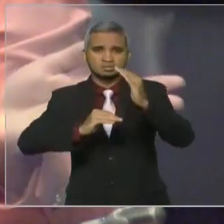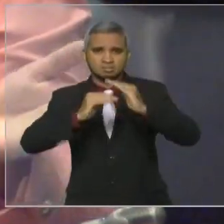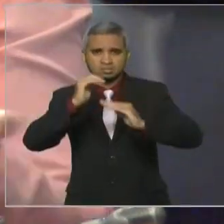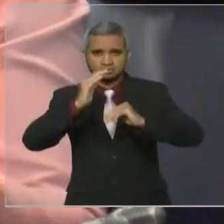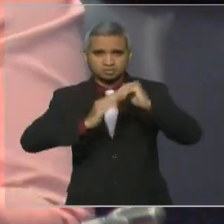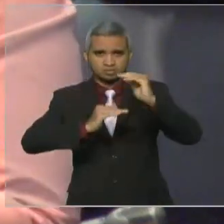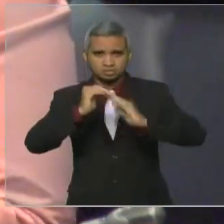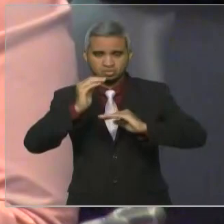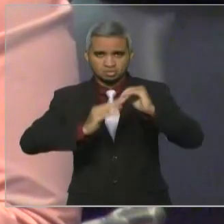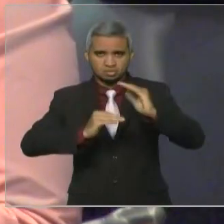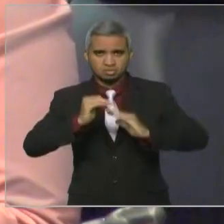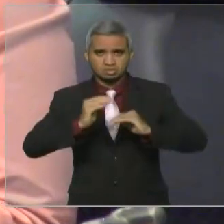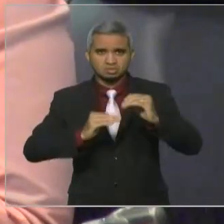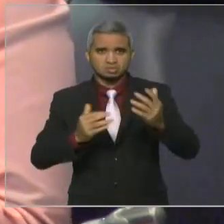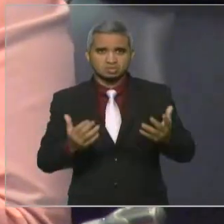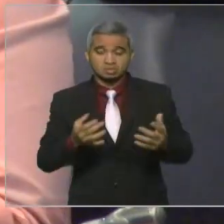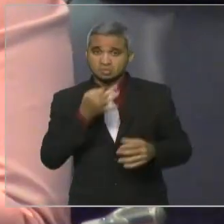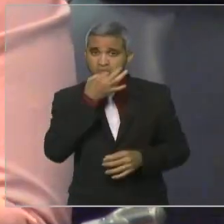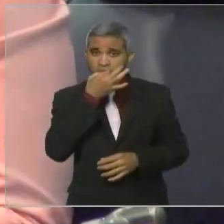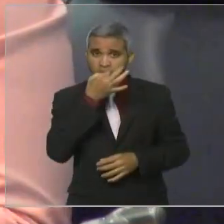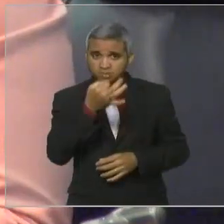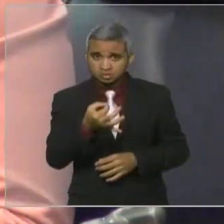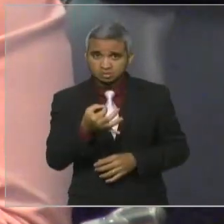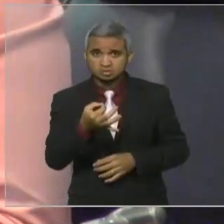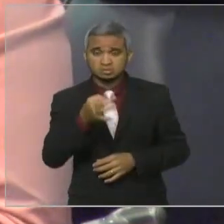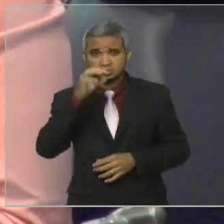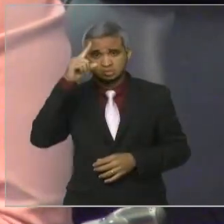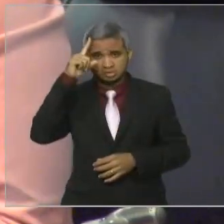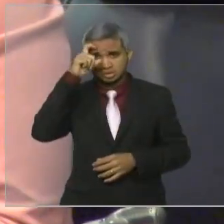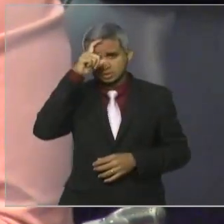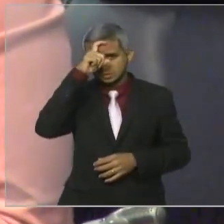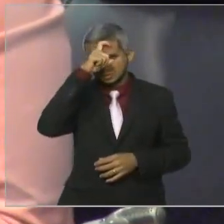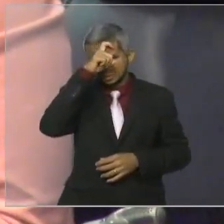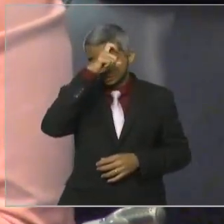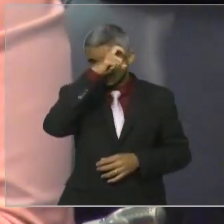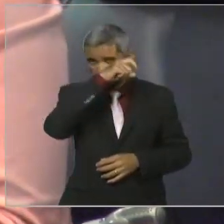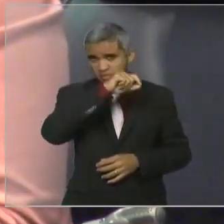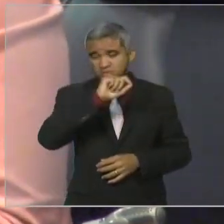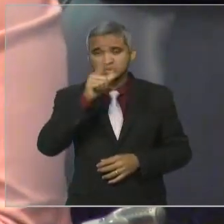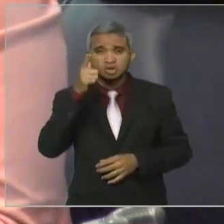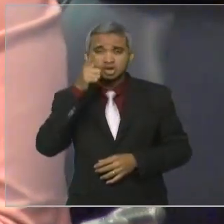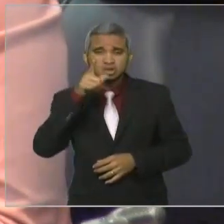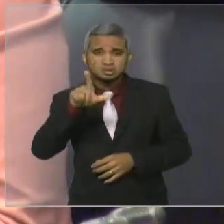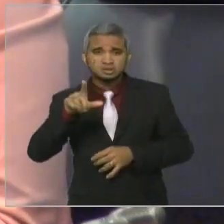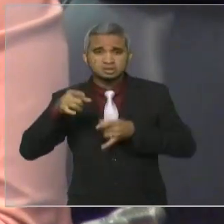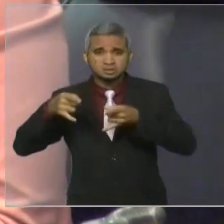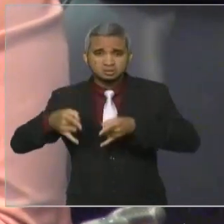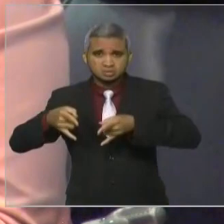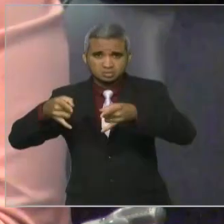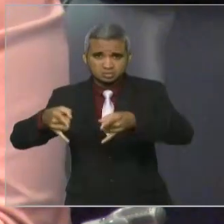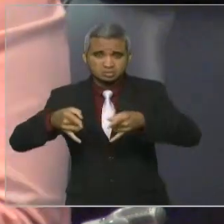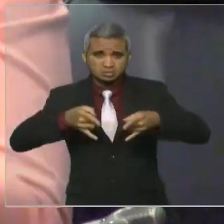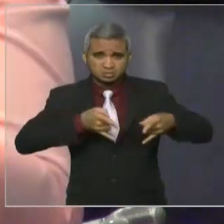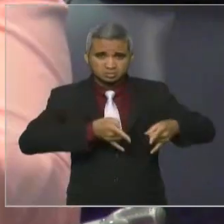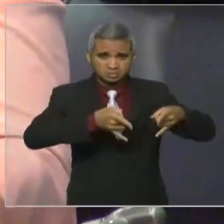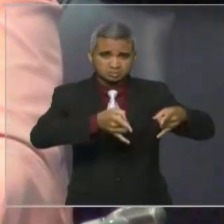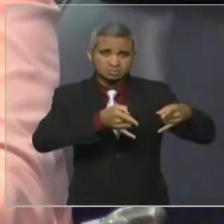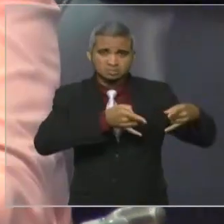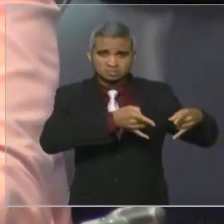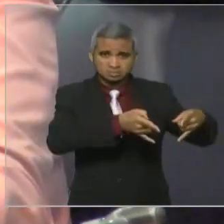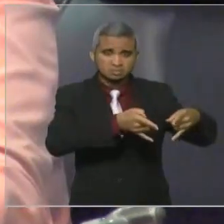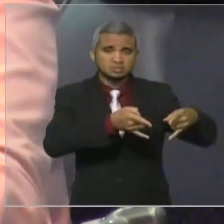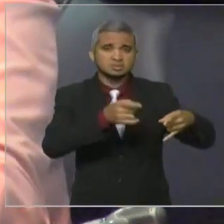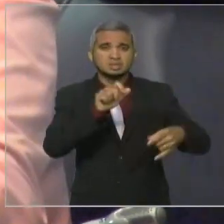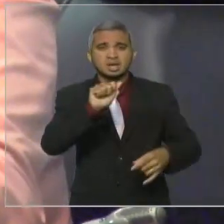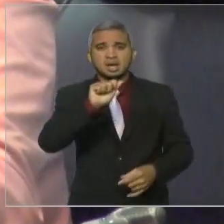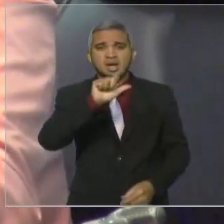ter um macro. A minha concepção, a nossa maior dificuldade é conseguir leitos de alta complexidade. Se a gente está tendo um